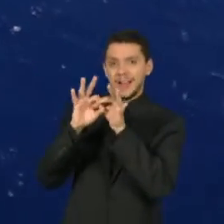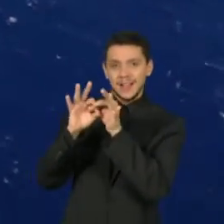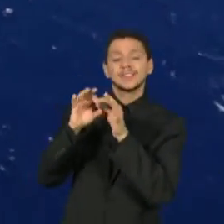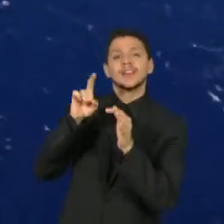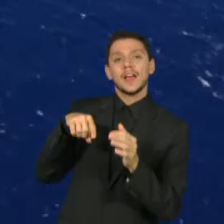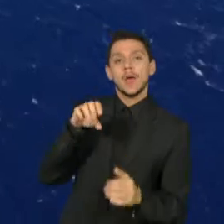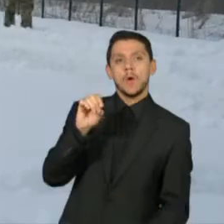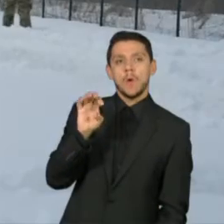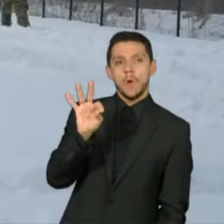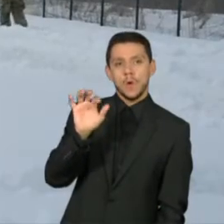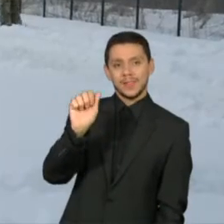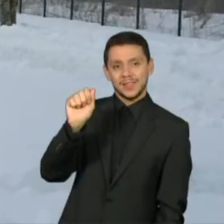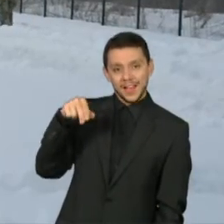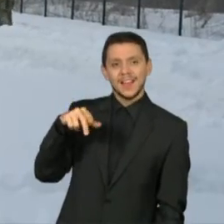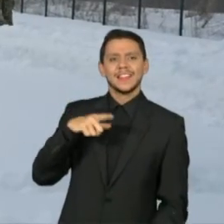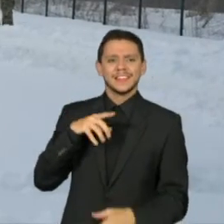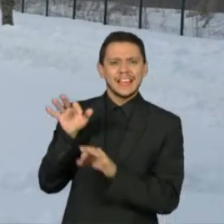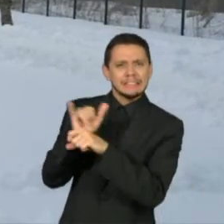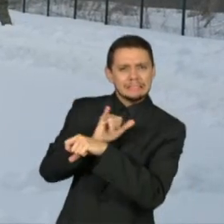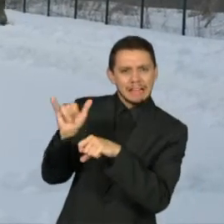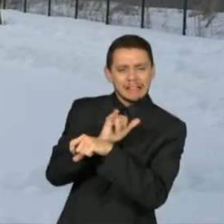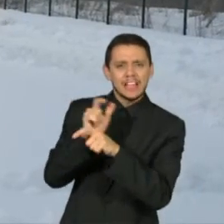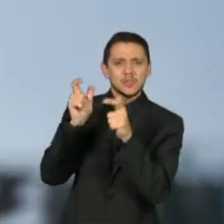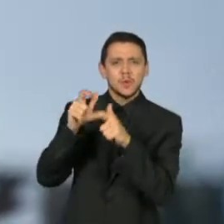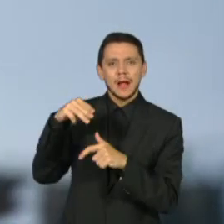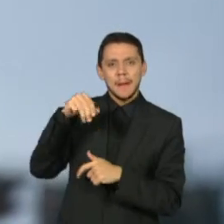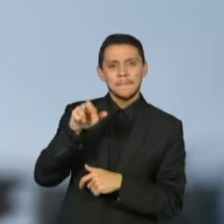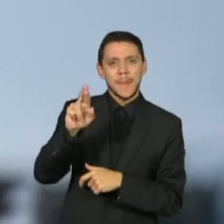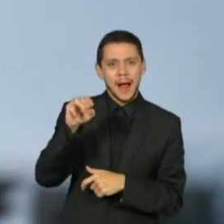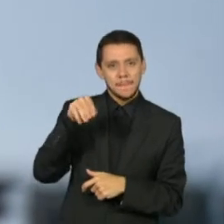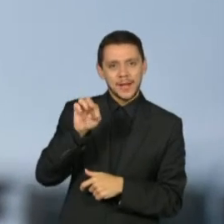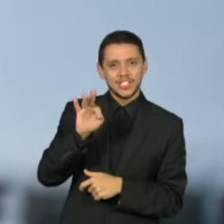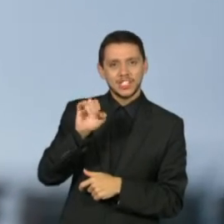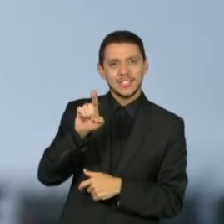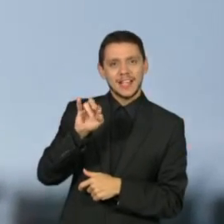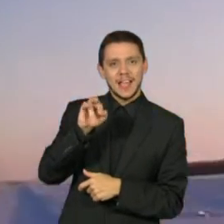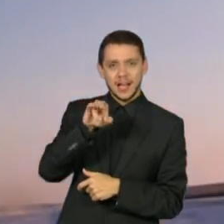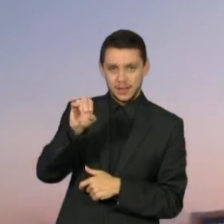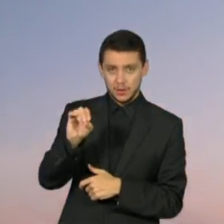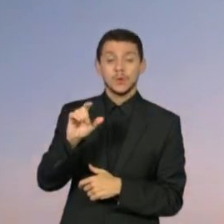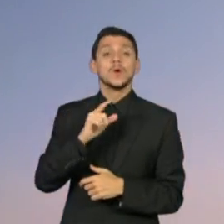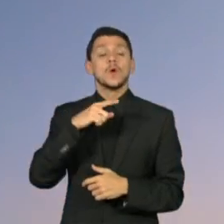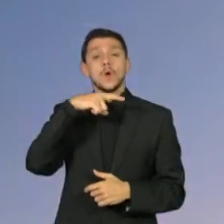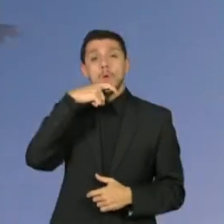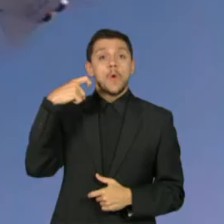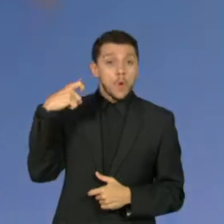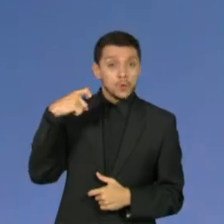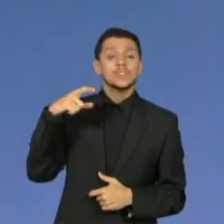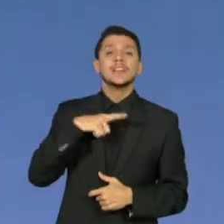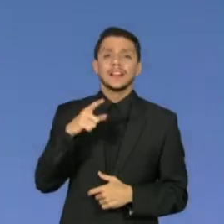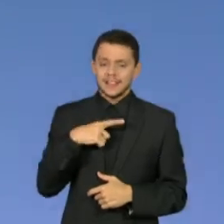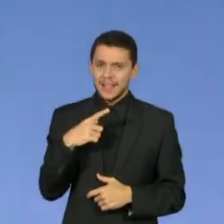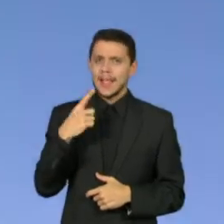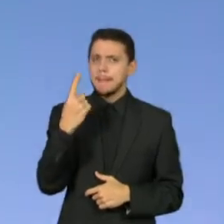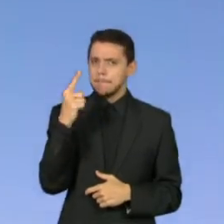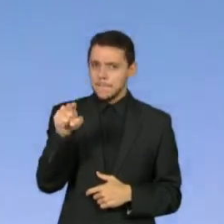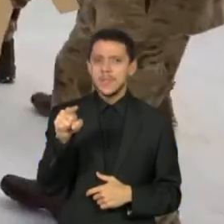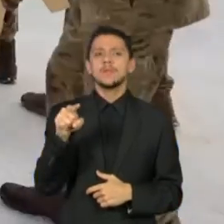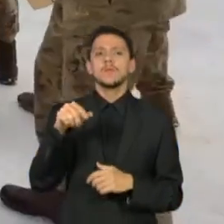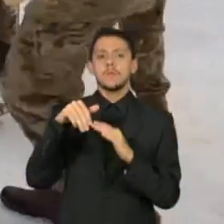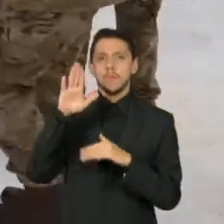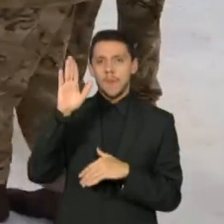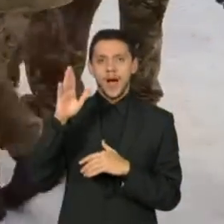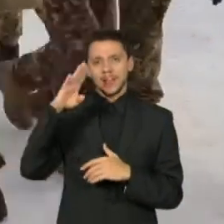no Mediterrâneo. A Rússia, além de 100 mil soldados na fronteira, mandou 2 bombardeiros para a região.